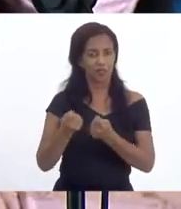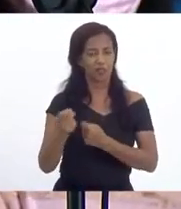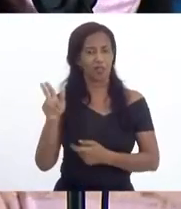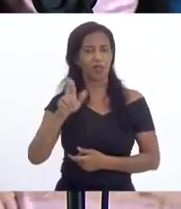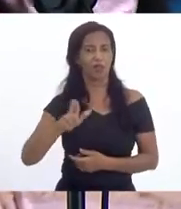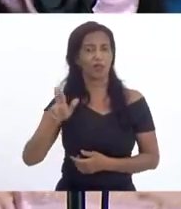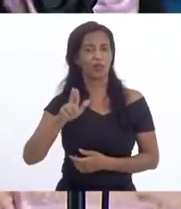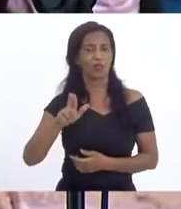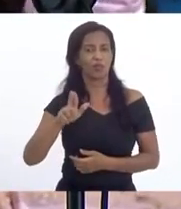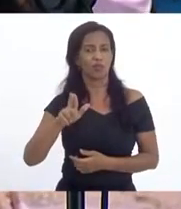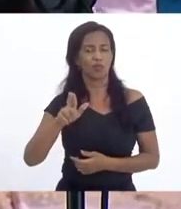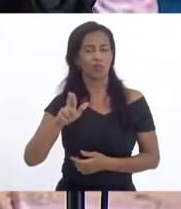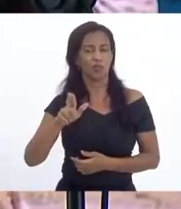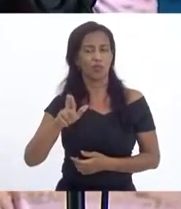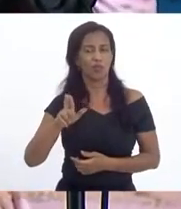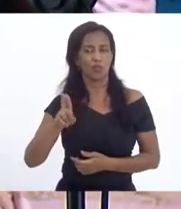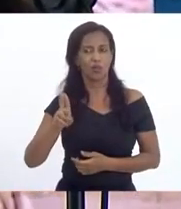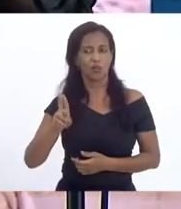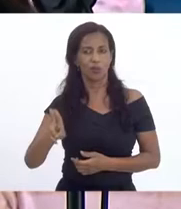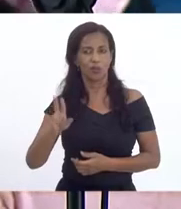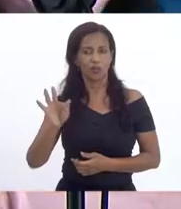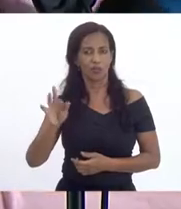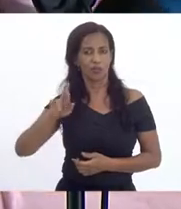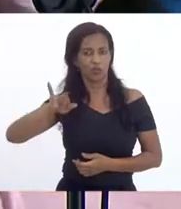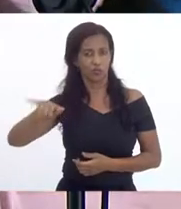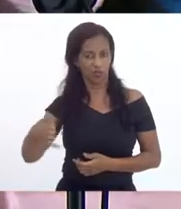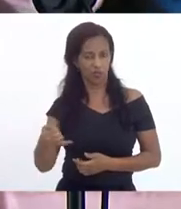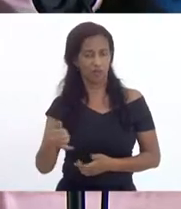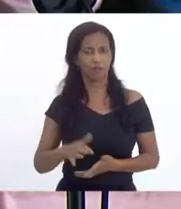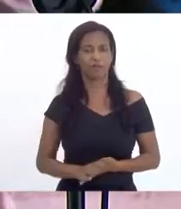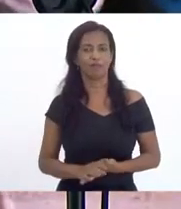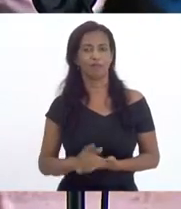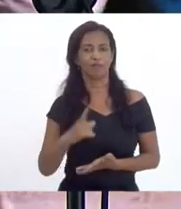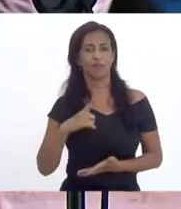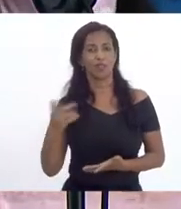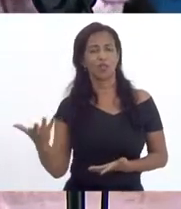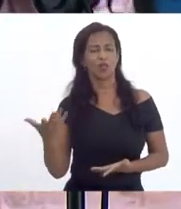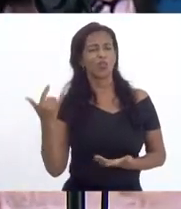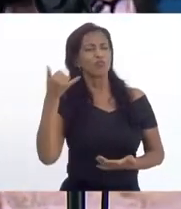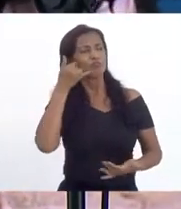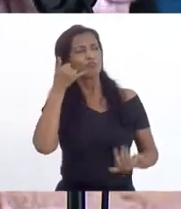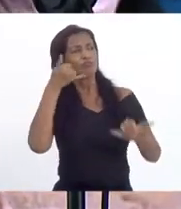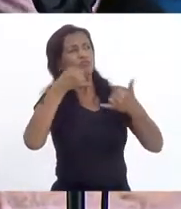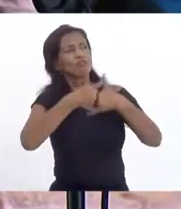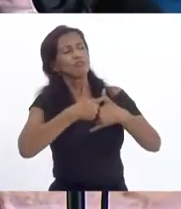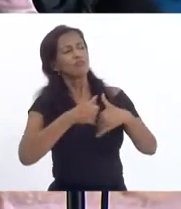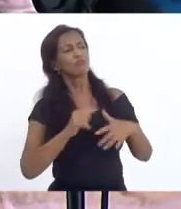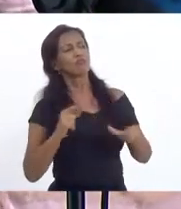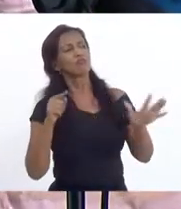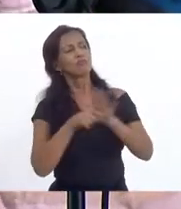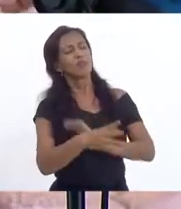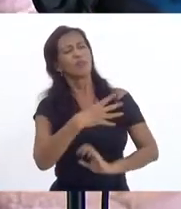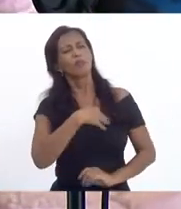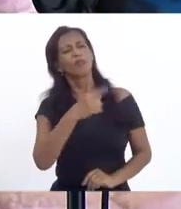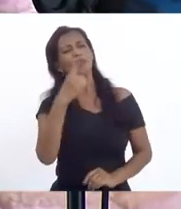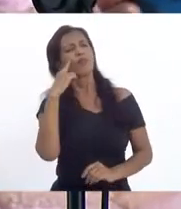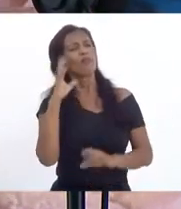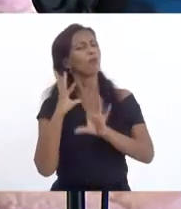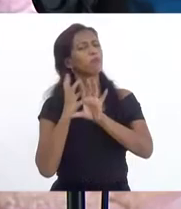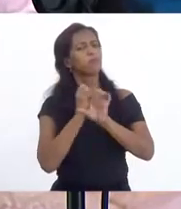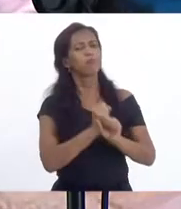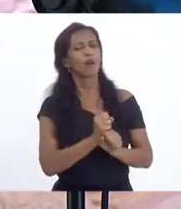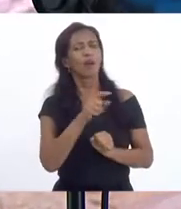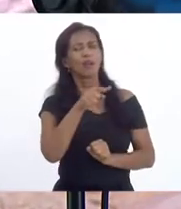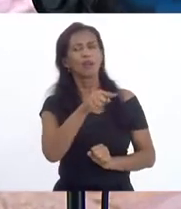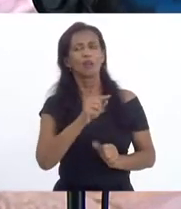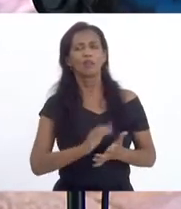Universidade Federal do Rio de Janeiro, apaixonado pelo curso, e hoje na estrada eu liguei e falei, meu filho, faz um levantamento para mim da